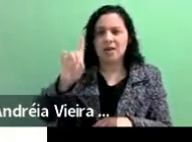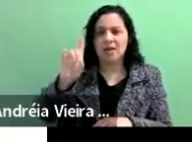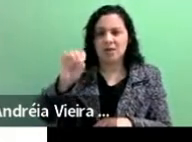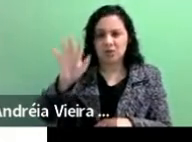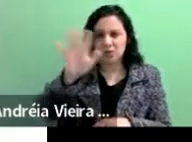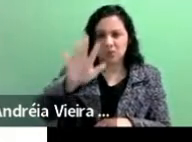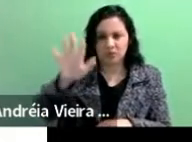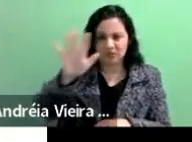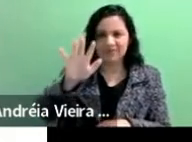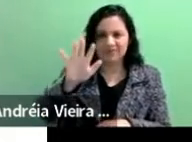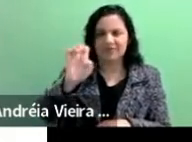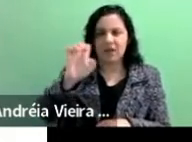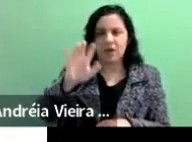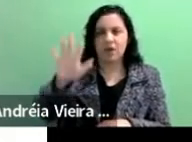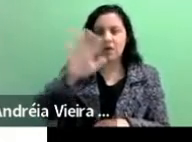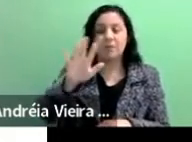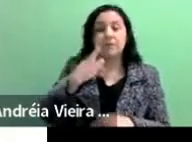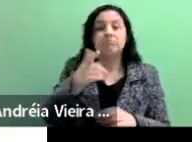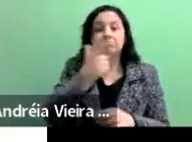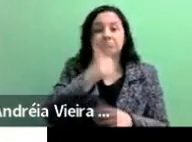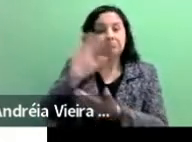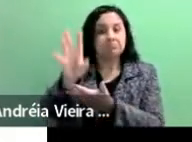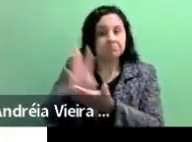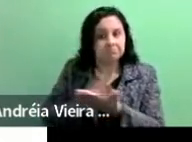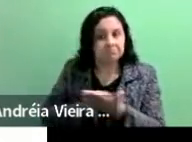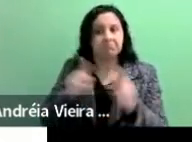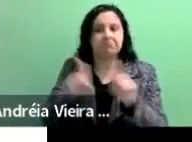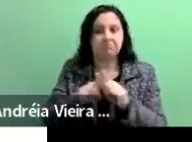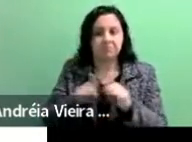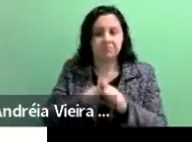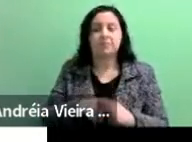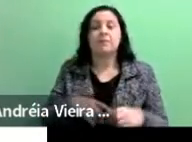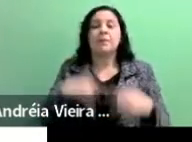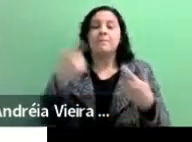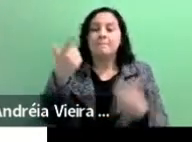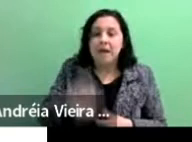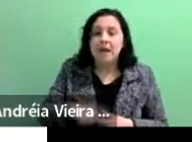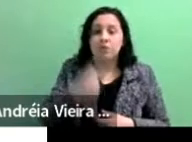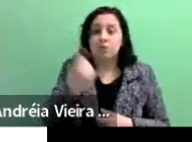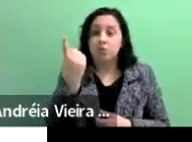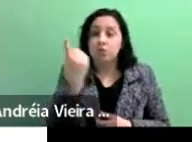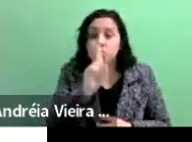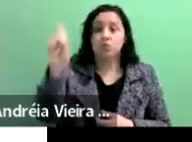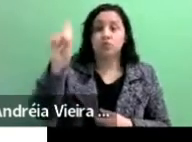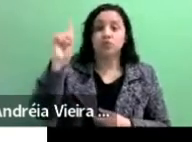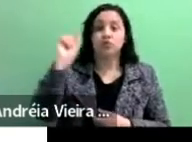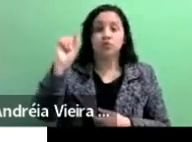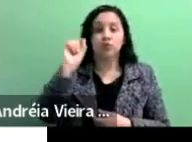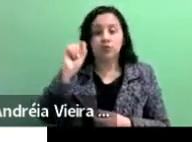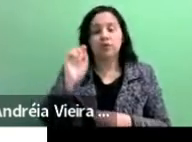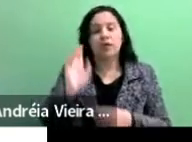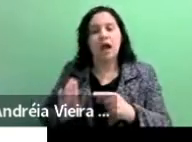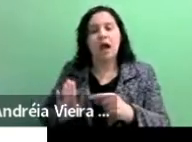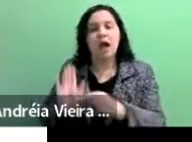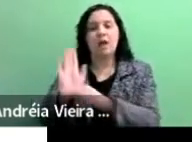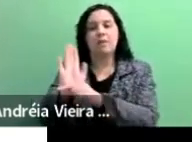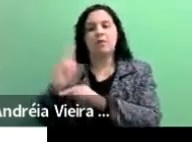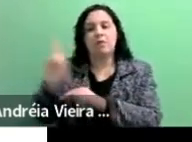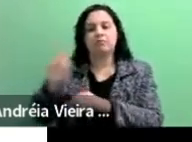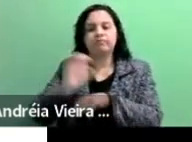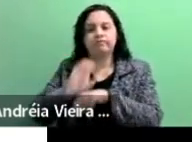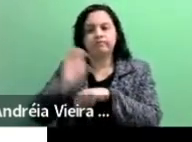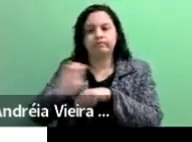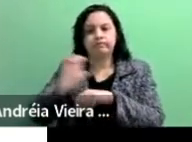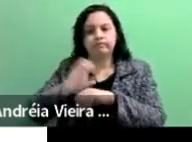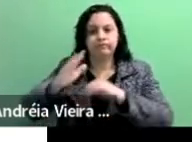Por último, a Embrapi apoia a capacitação, tanto de pessoas por meio do seu programa do Capacitação 4.0, onde